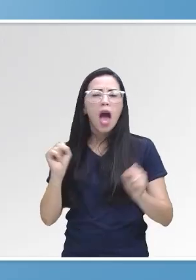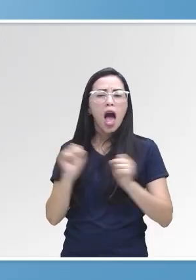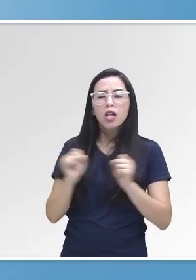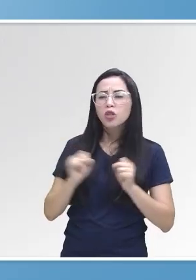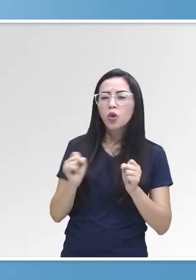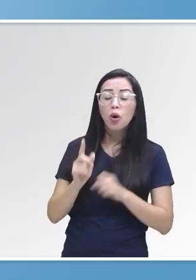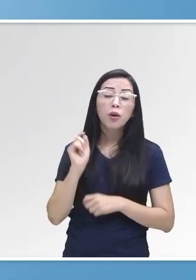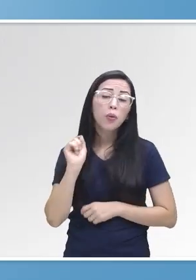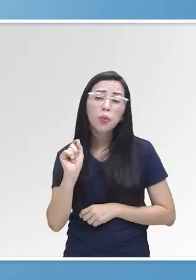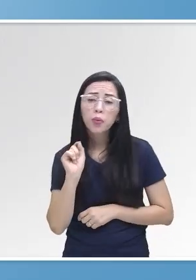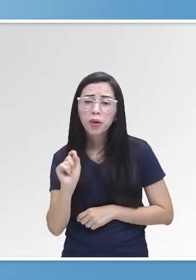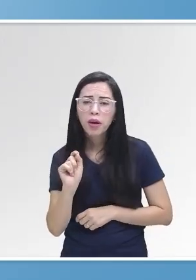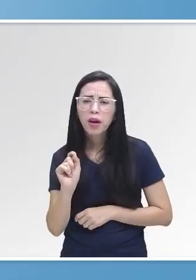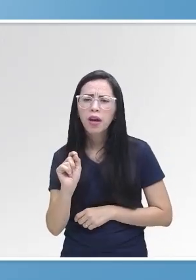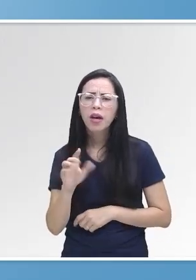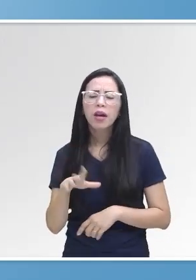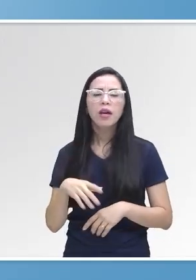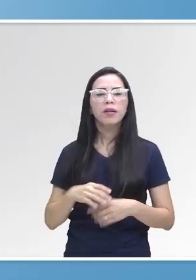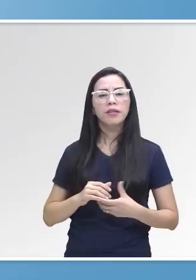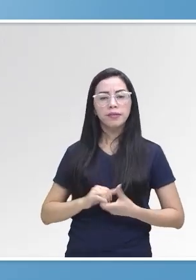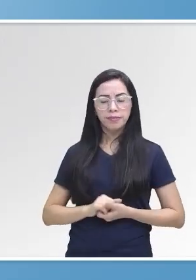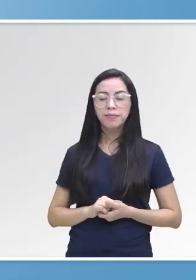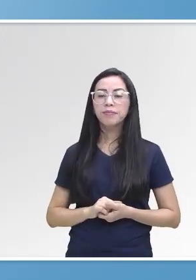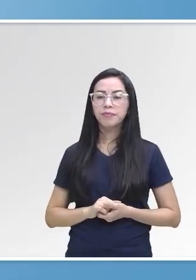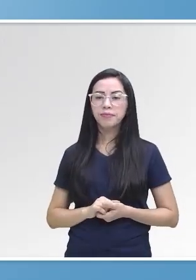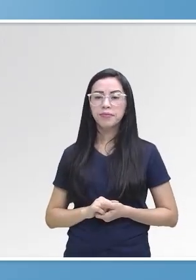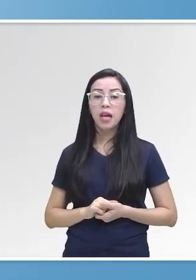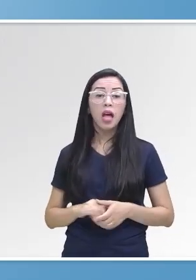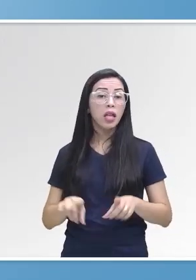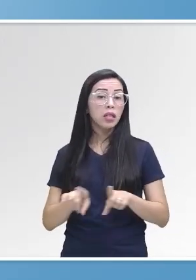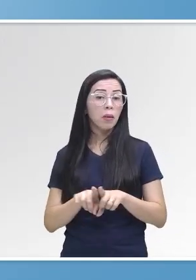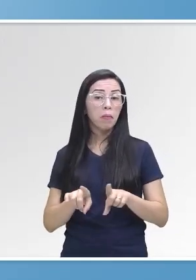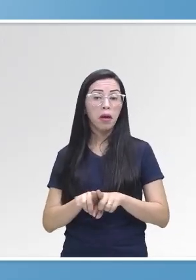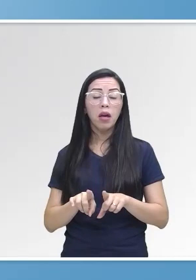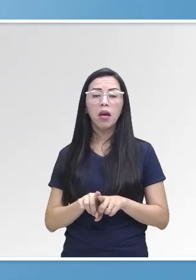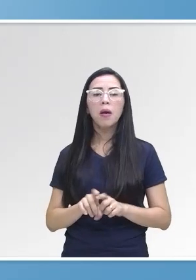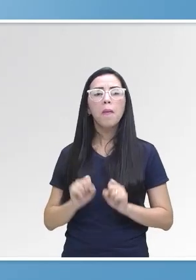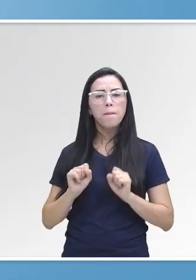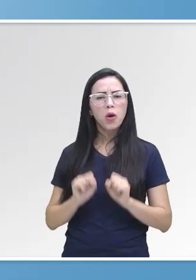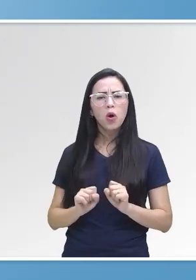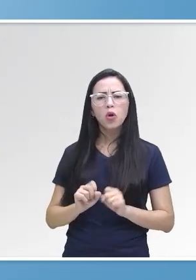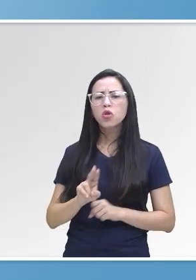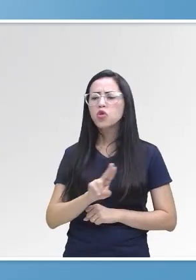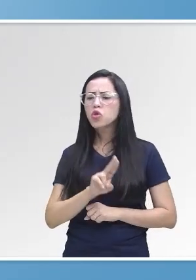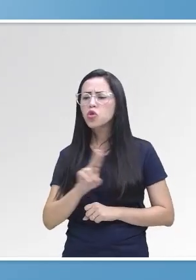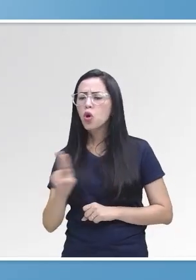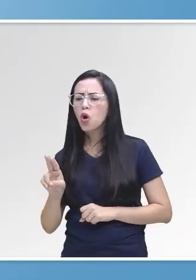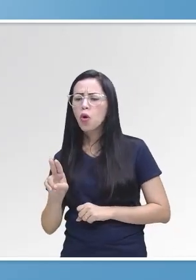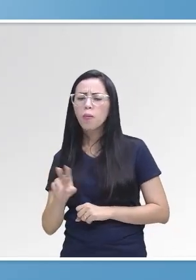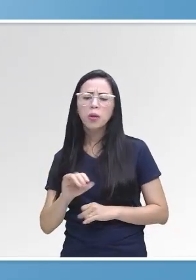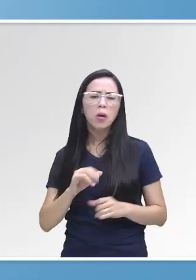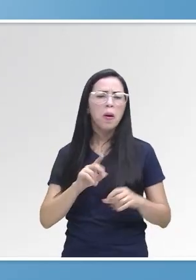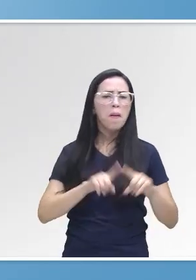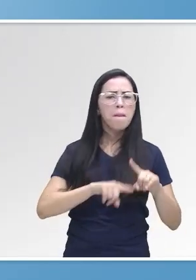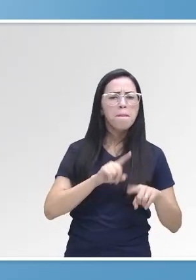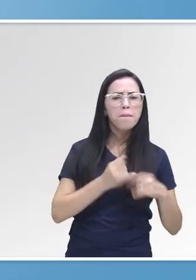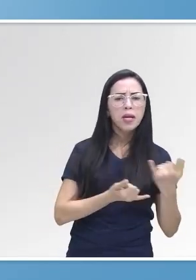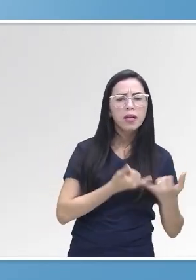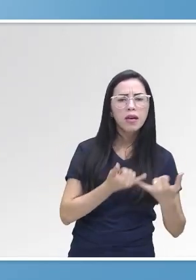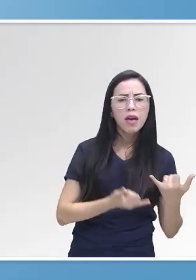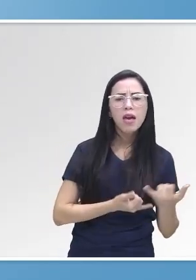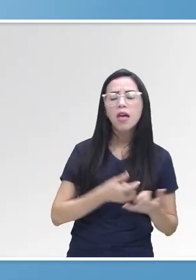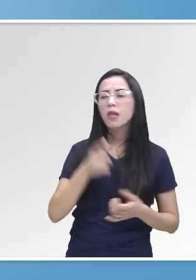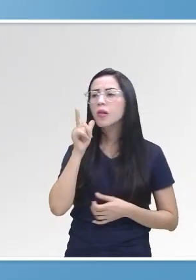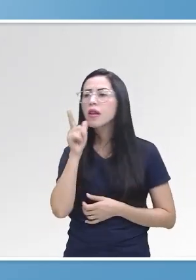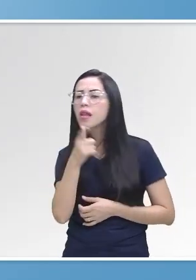de vocês Qual comida que mais gostam né o nome o brinquedo lanche isso tudo